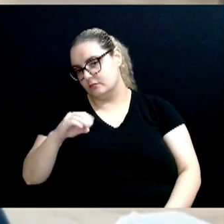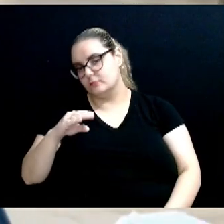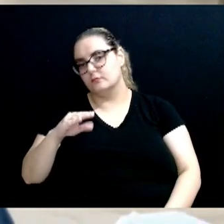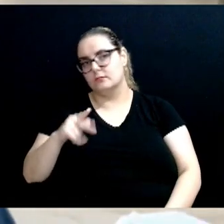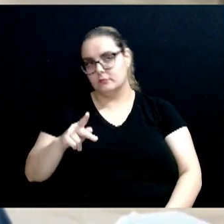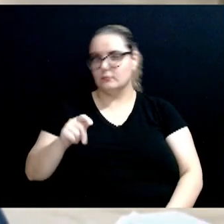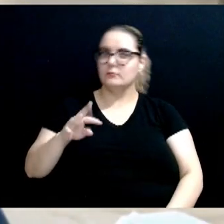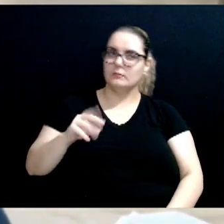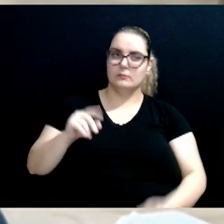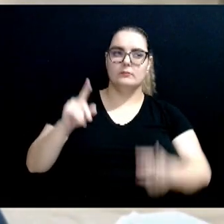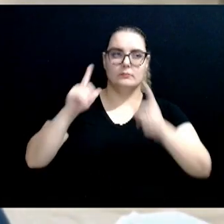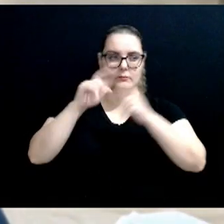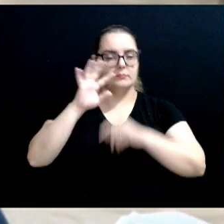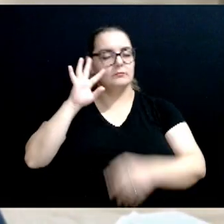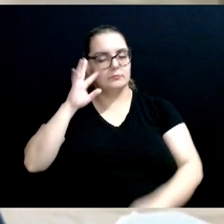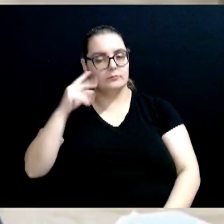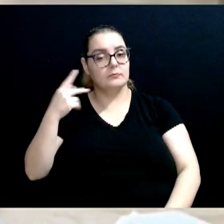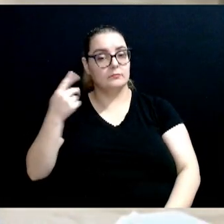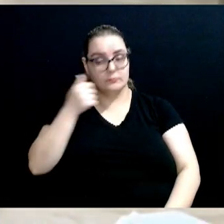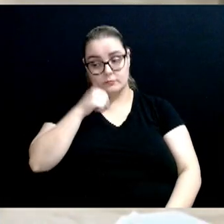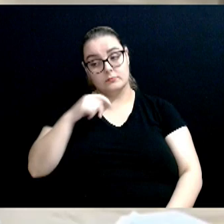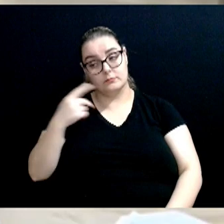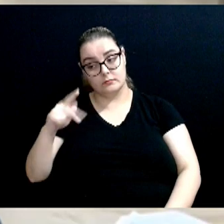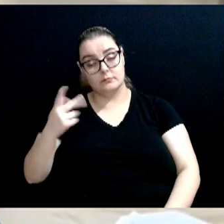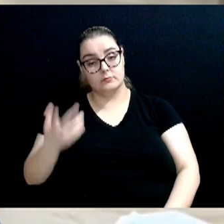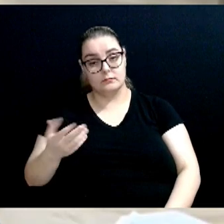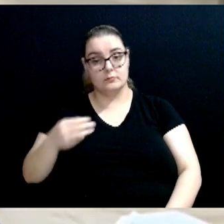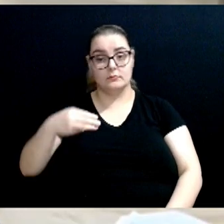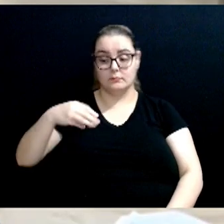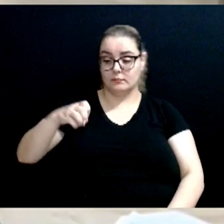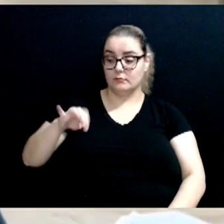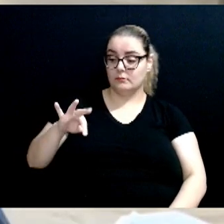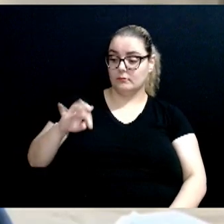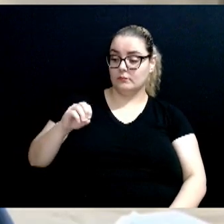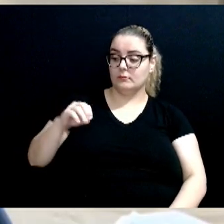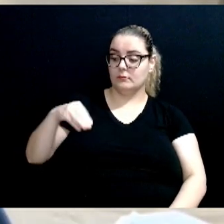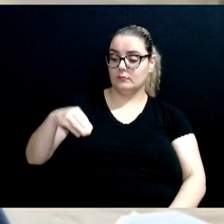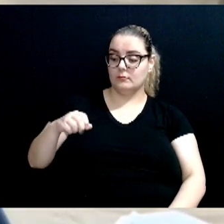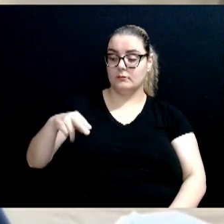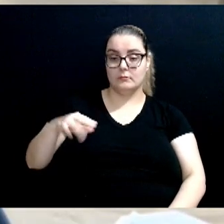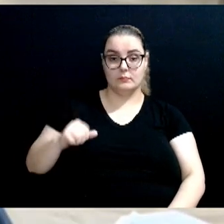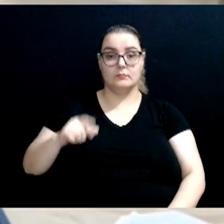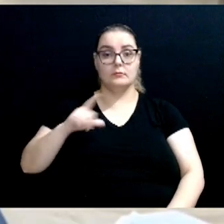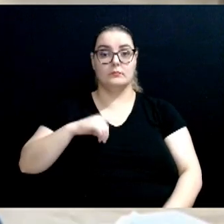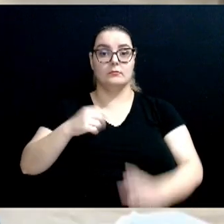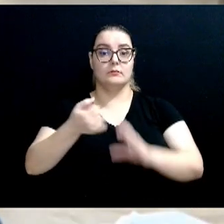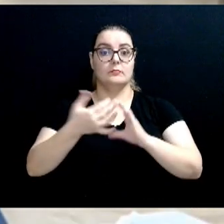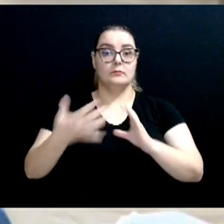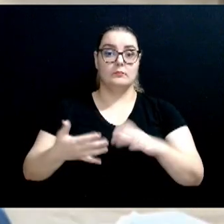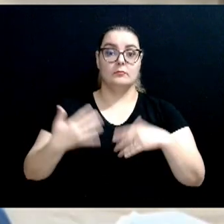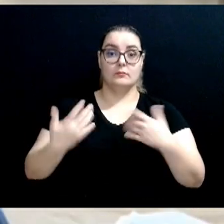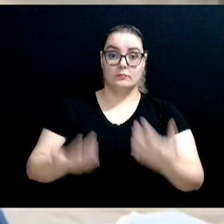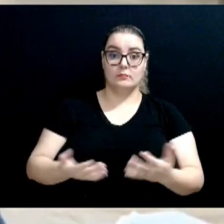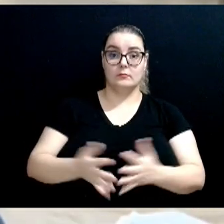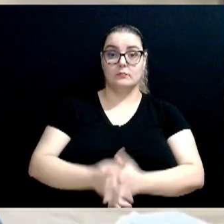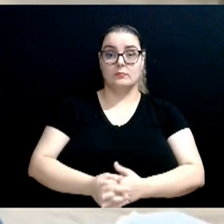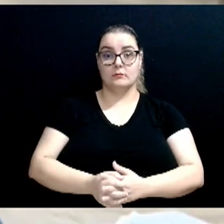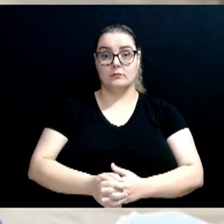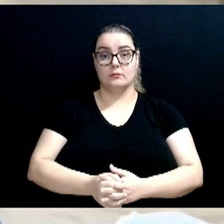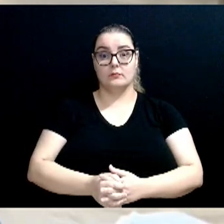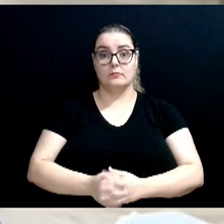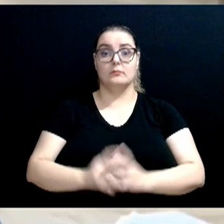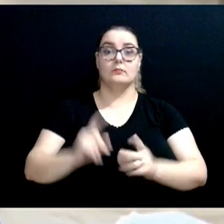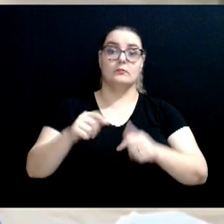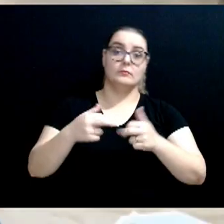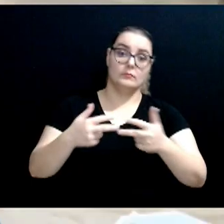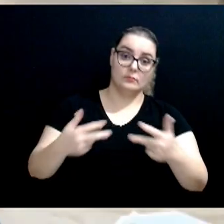compreender o caso dela, né? Mas a mitomania tem essa característica. Então, e tem outra coisa, os transtornos